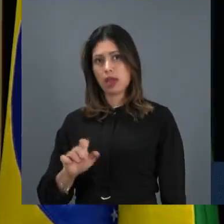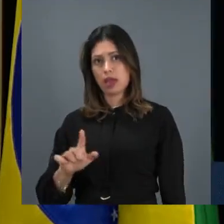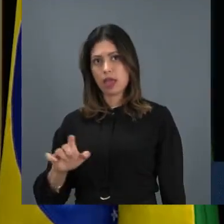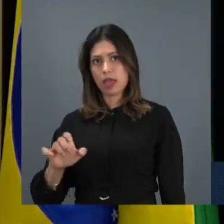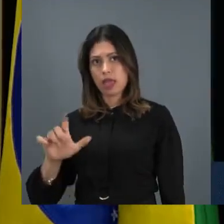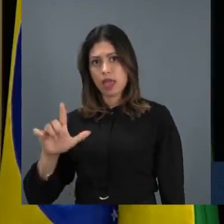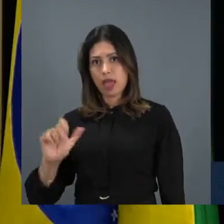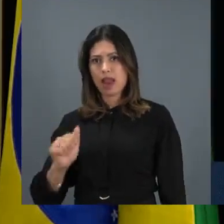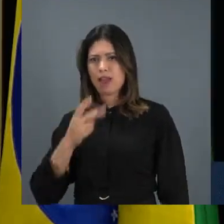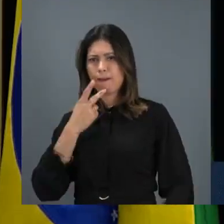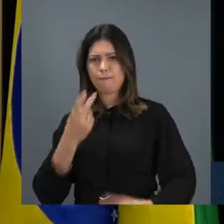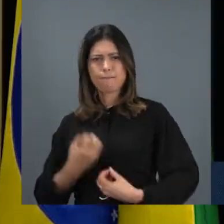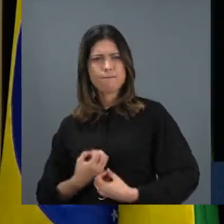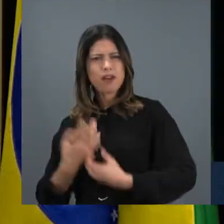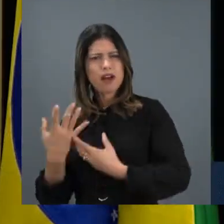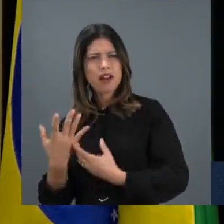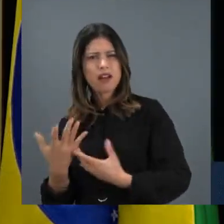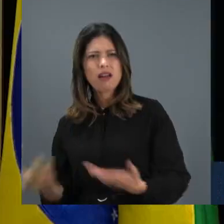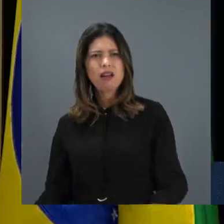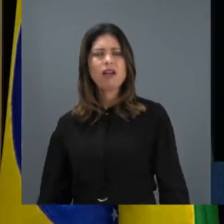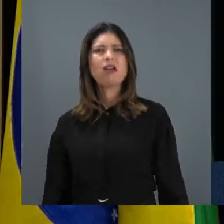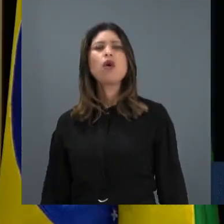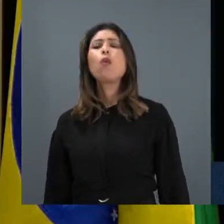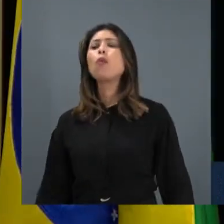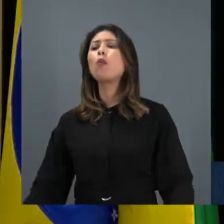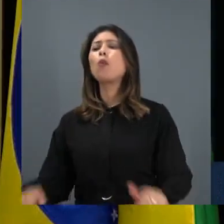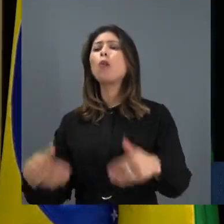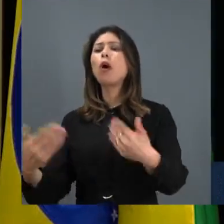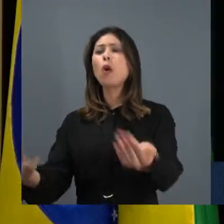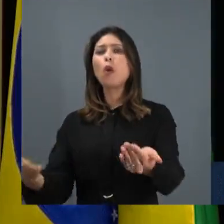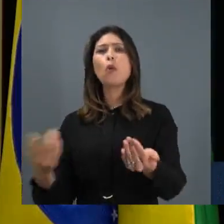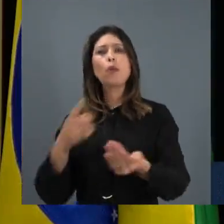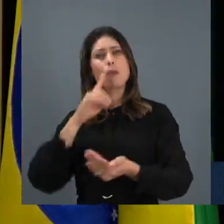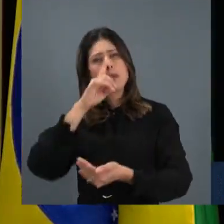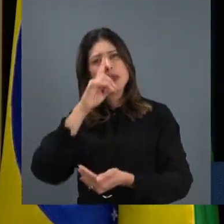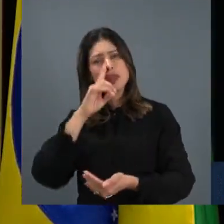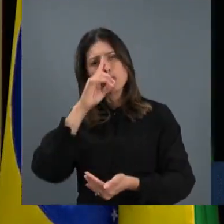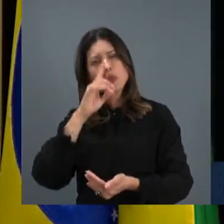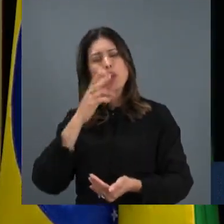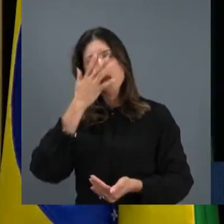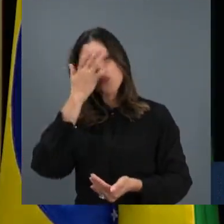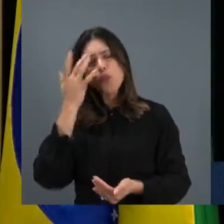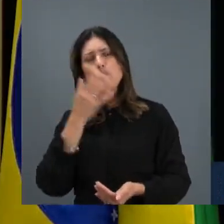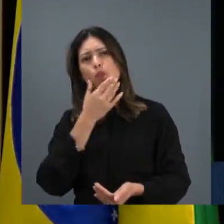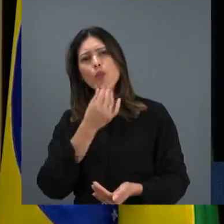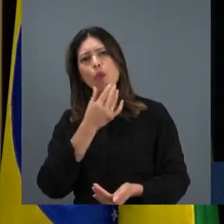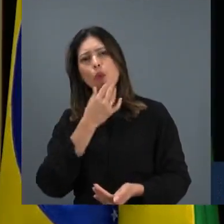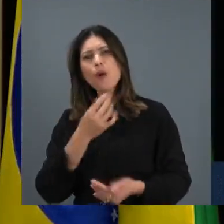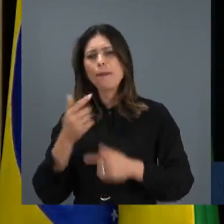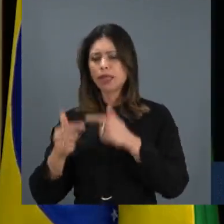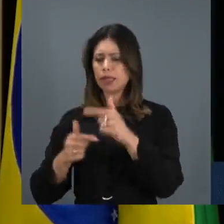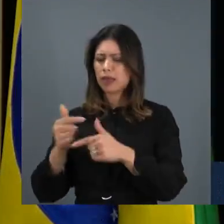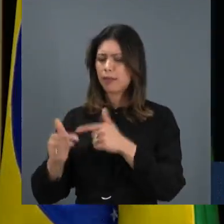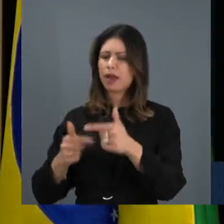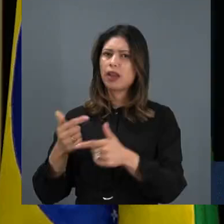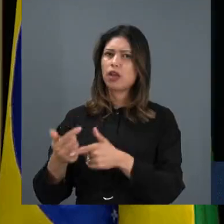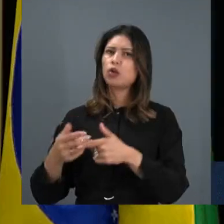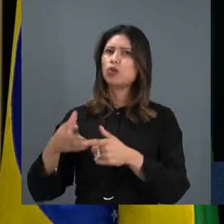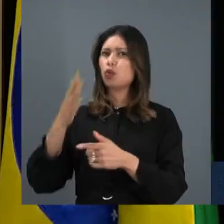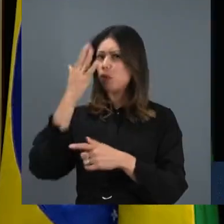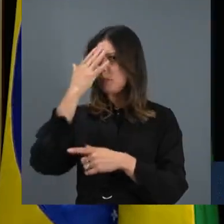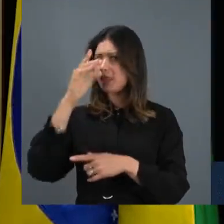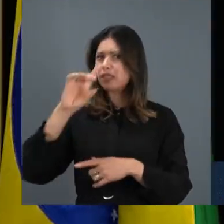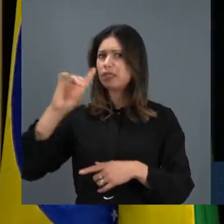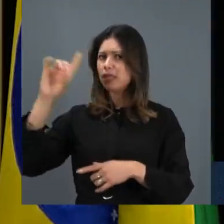Olha o que ela disse aqui. Qual é o perigo que um homem trabalhador, tranquilo e temente a Deus como meu pai, traz para